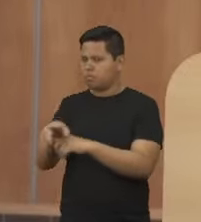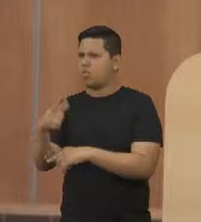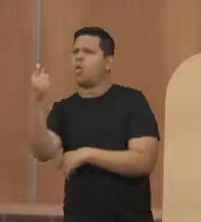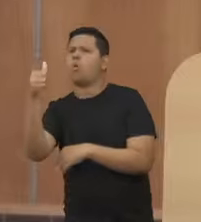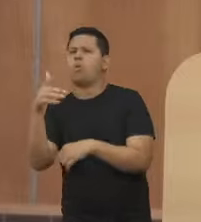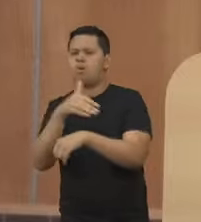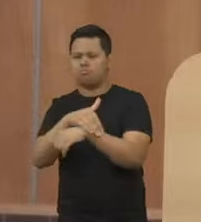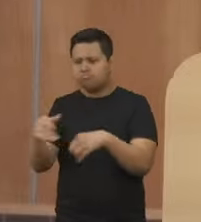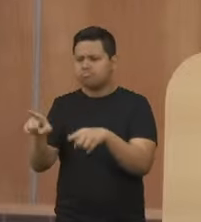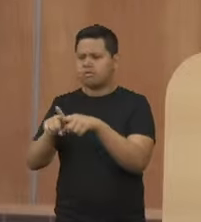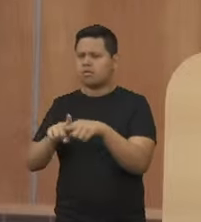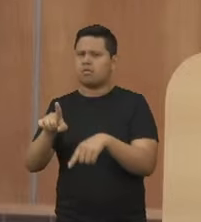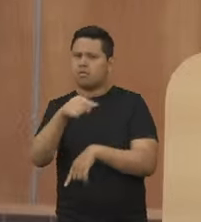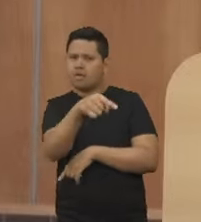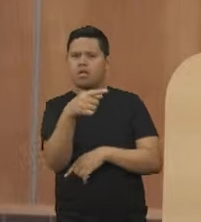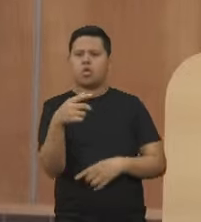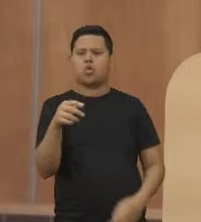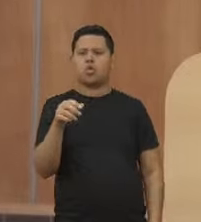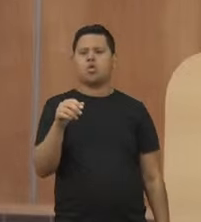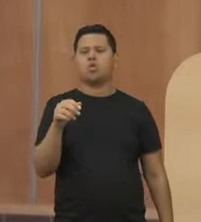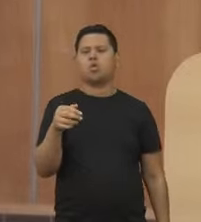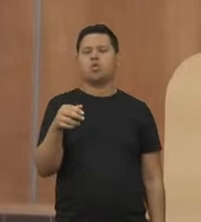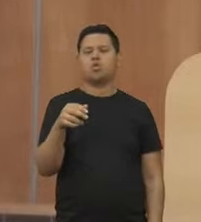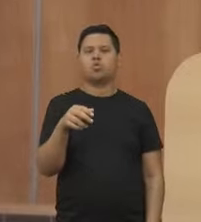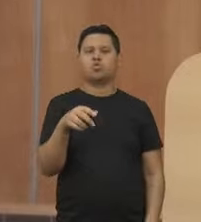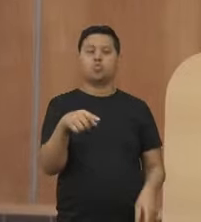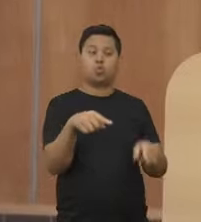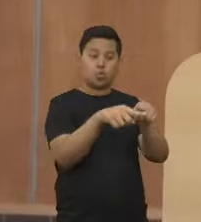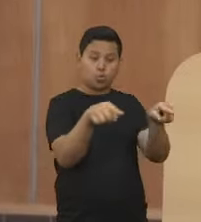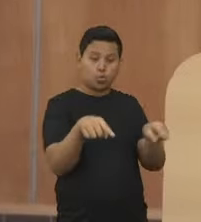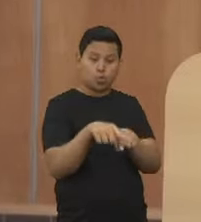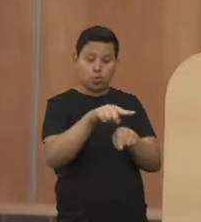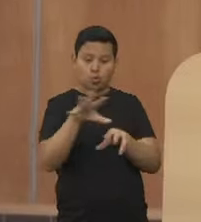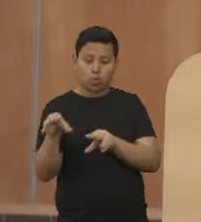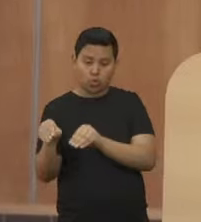cidade, colocar lá no leve. Agora, ontem